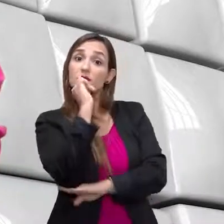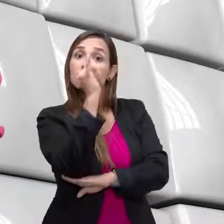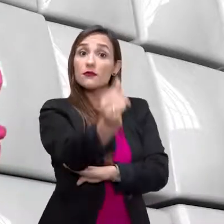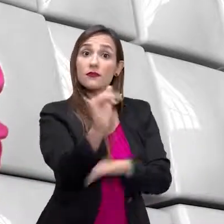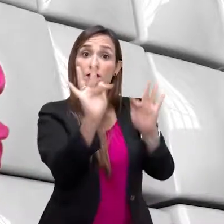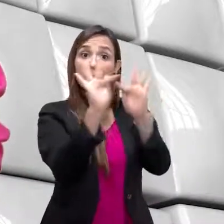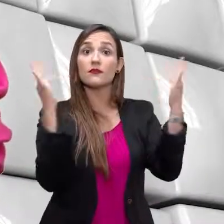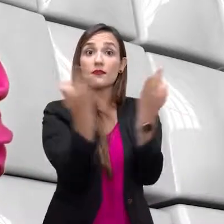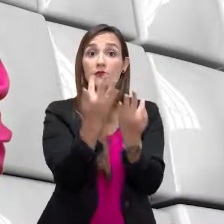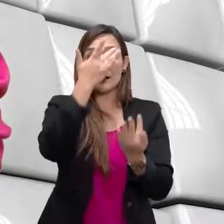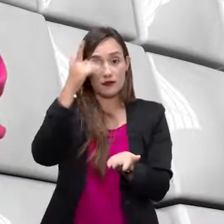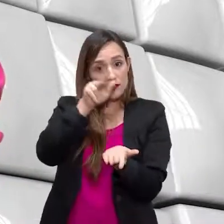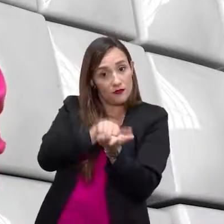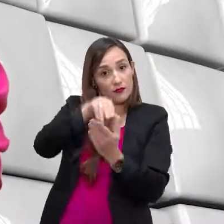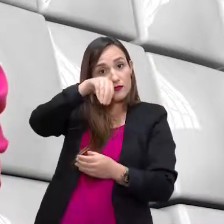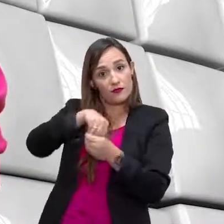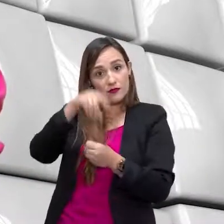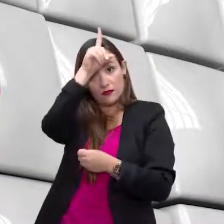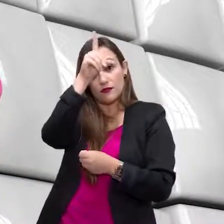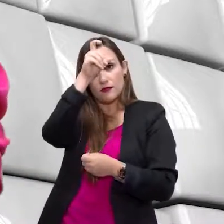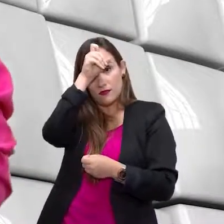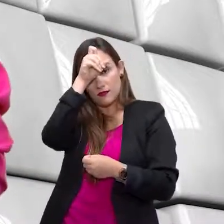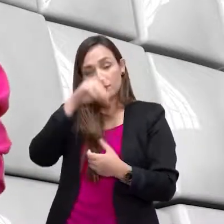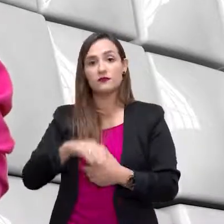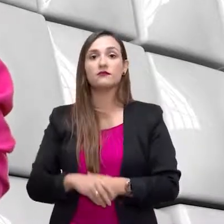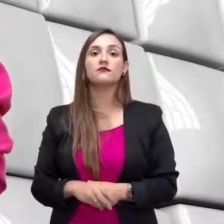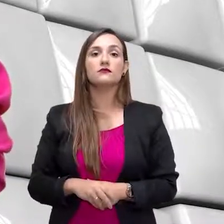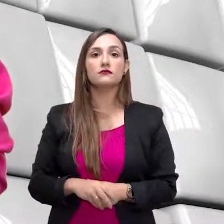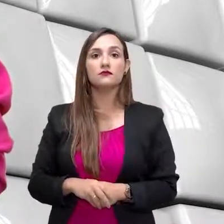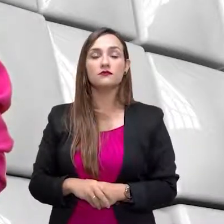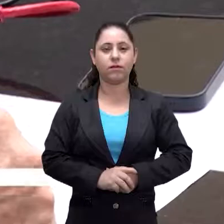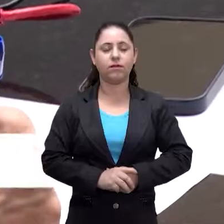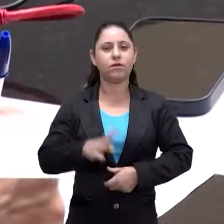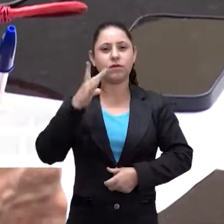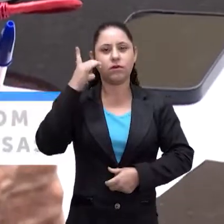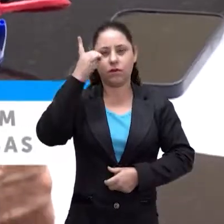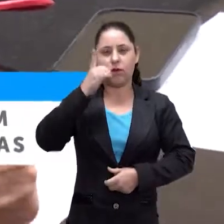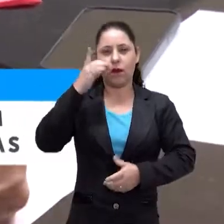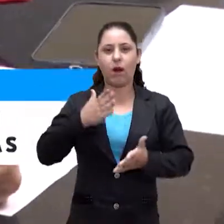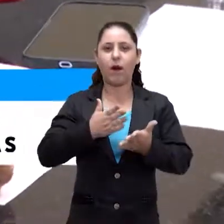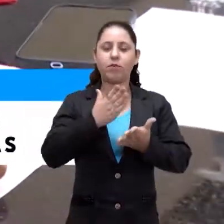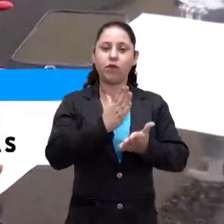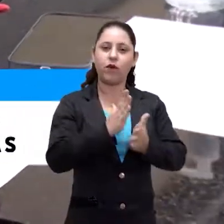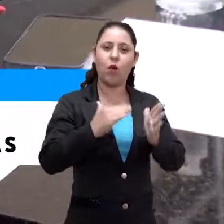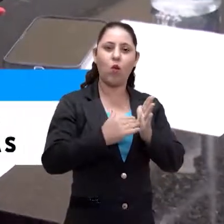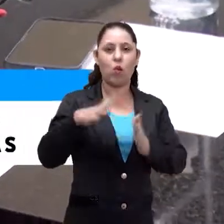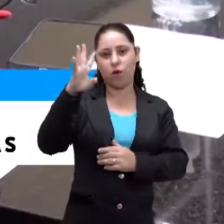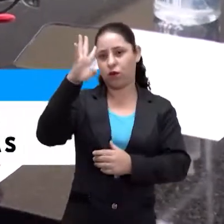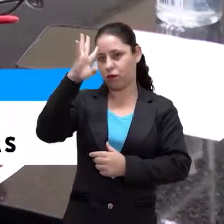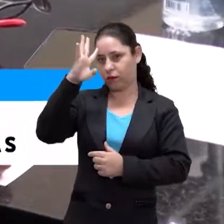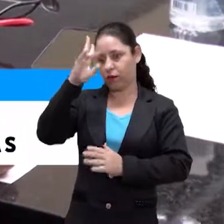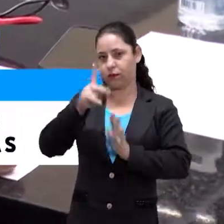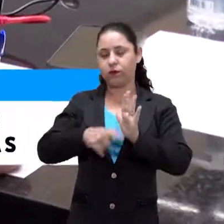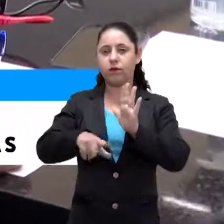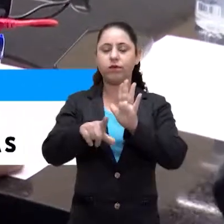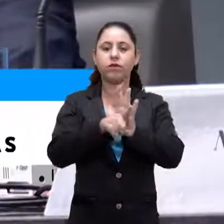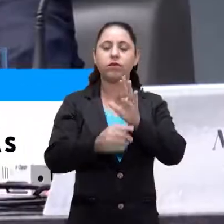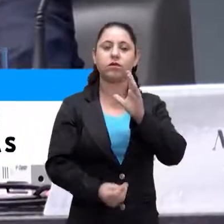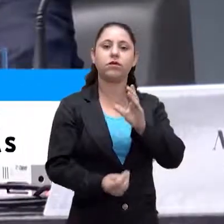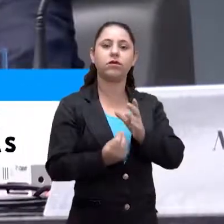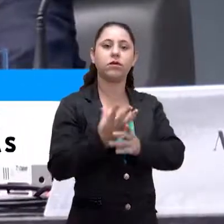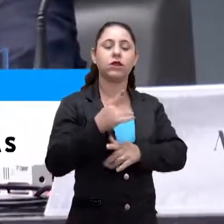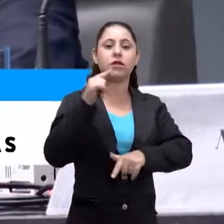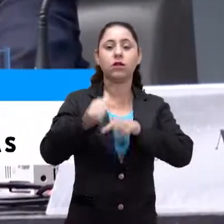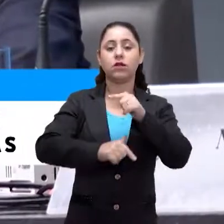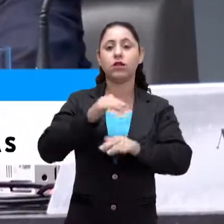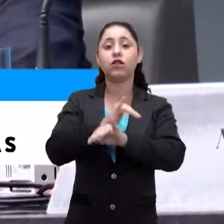de comunicação com familiares de pacientes isolados. Os deputados aprovaram na última quarta-feira projeto de lei que